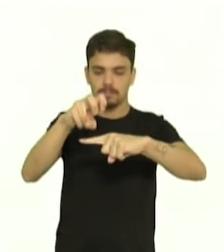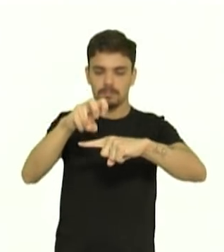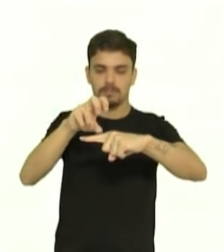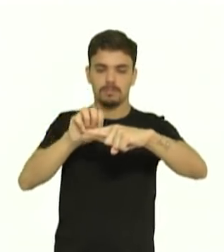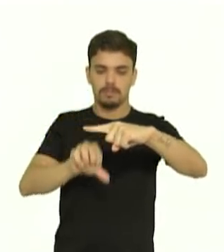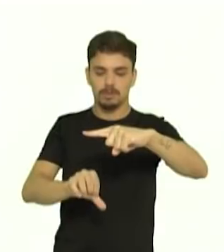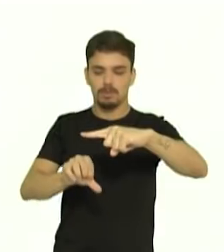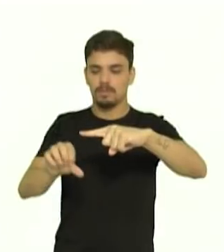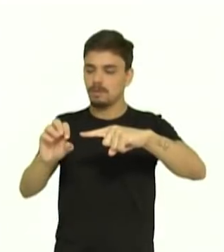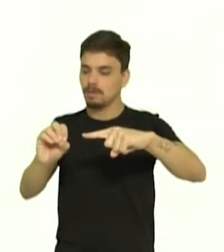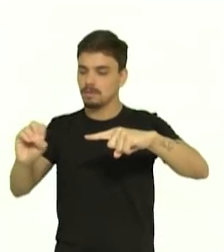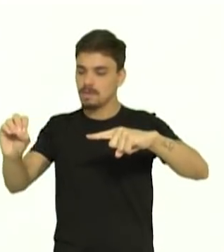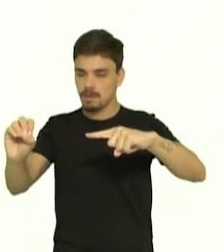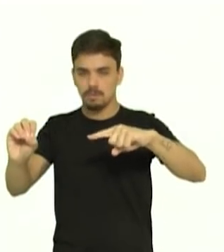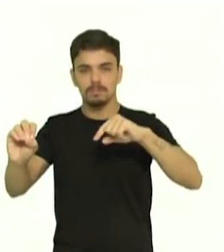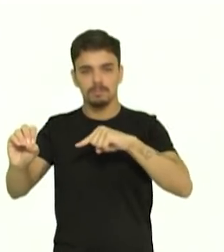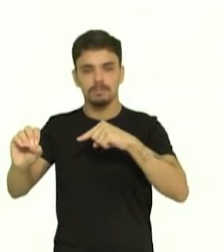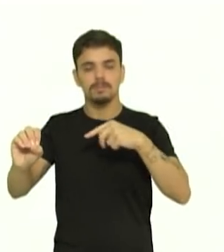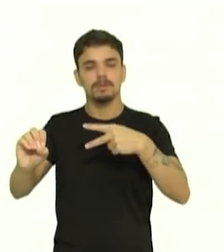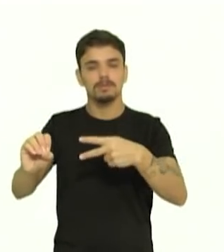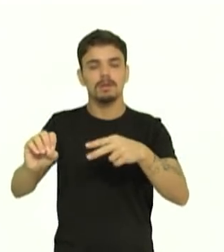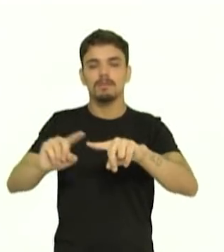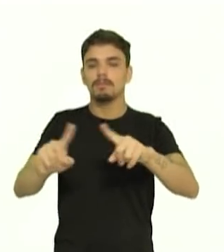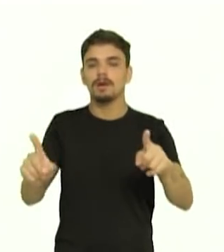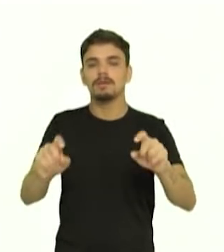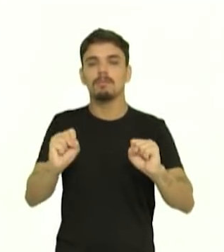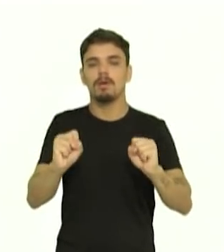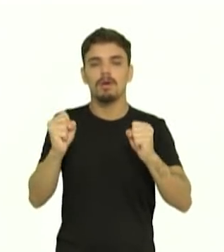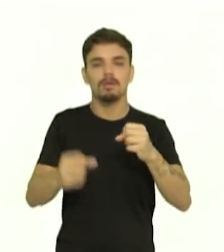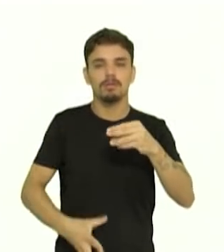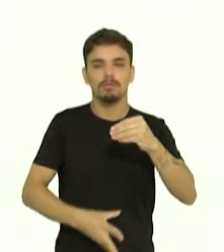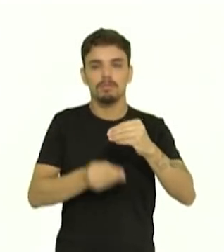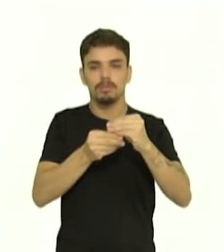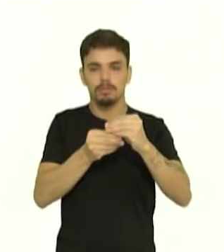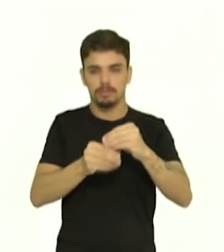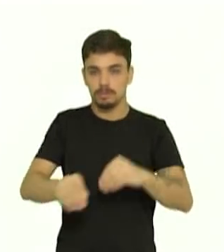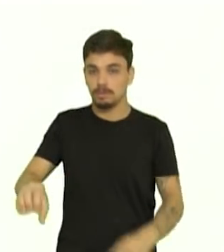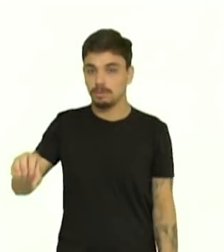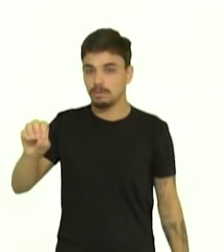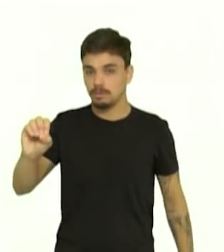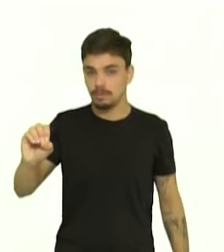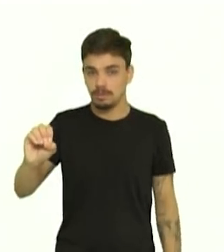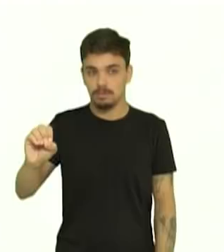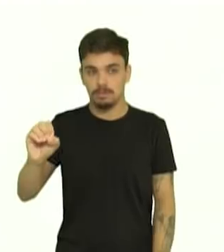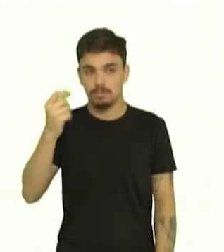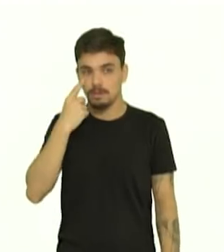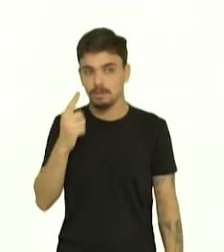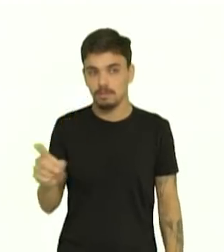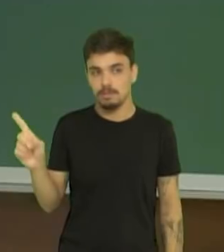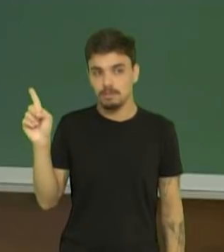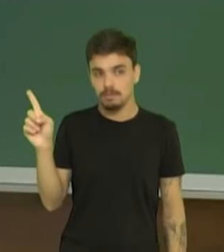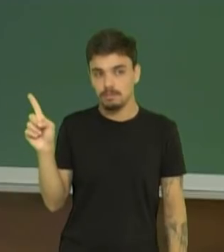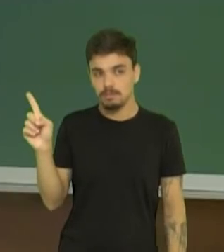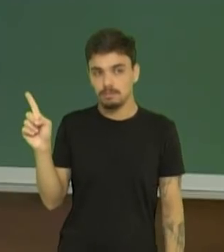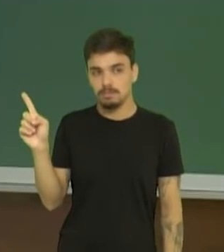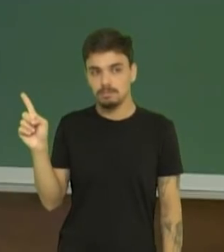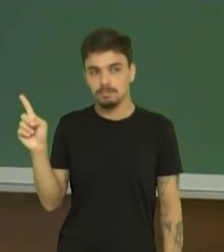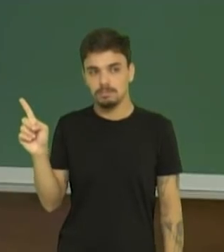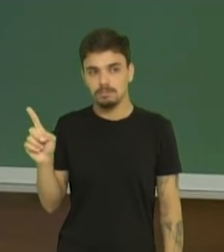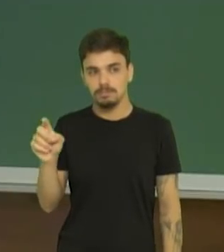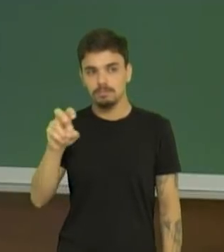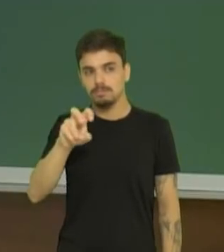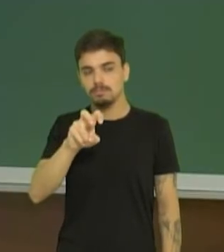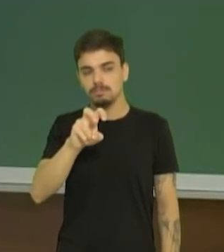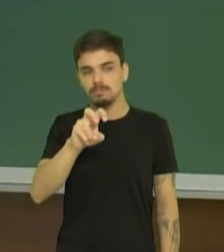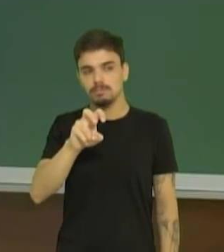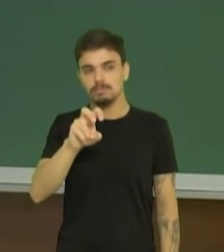0, não consigo dividir, porém eu posso acrescentar um 0 aqui no dividendo, que é o